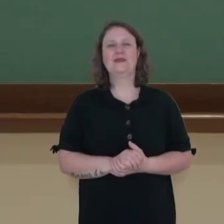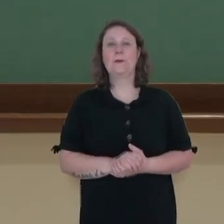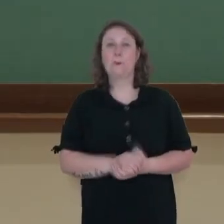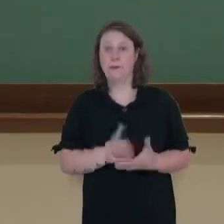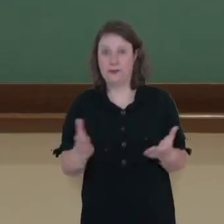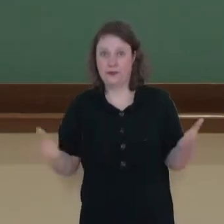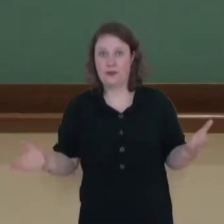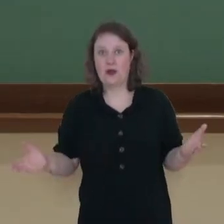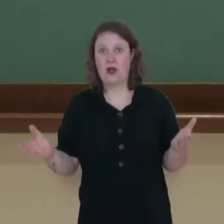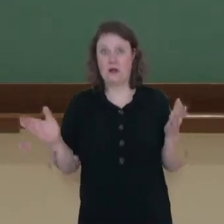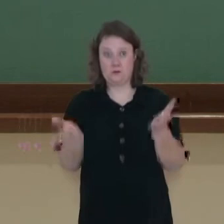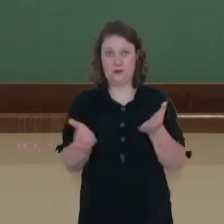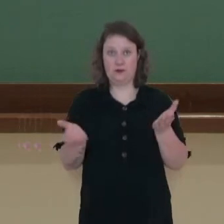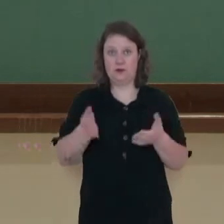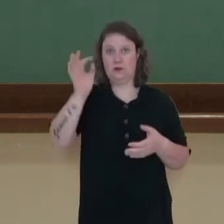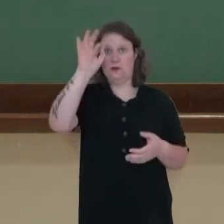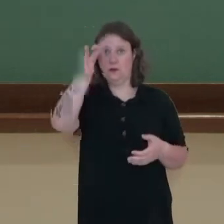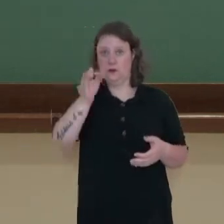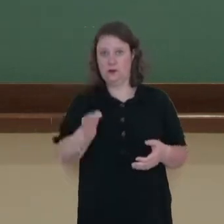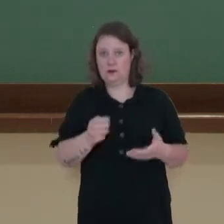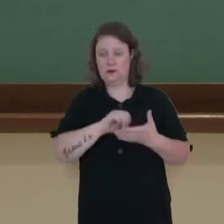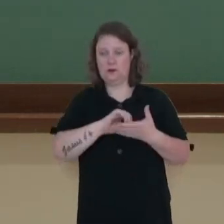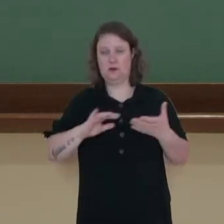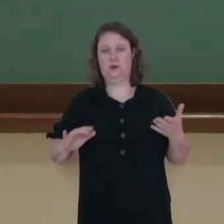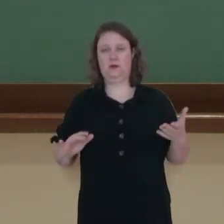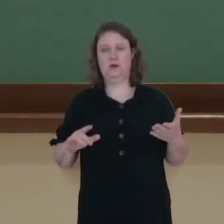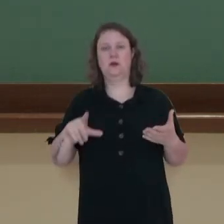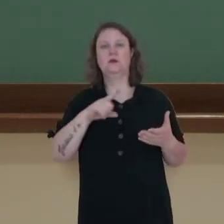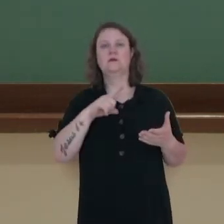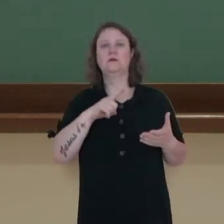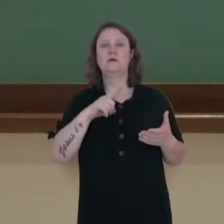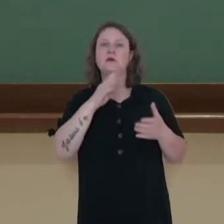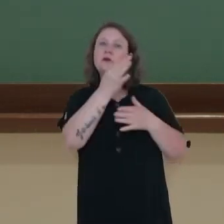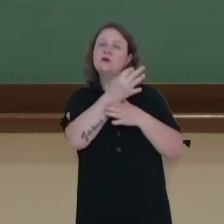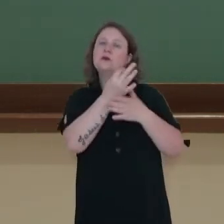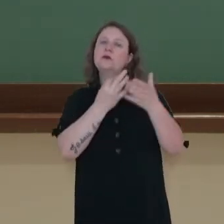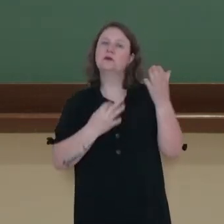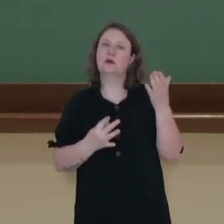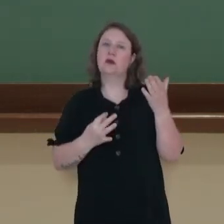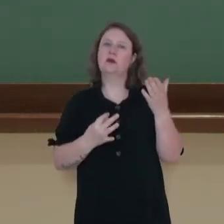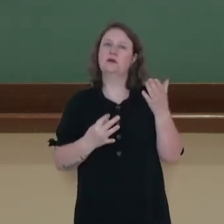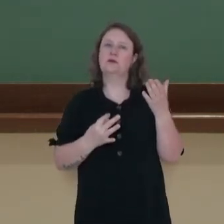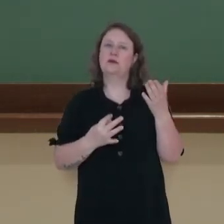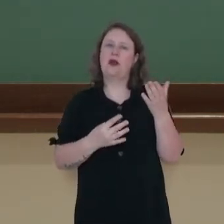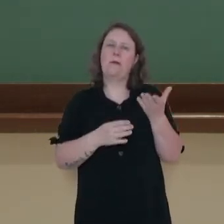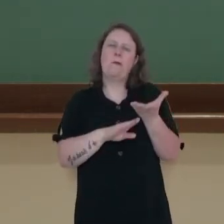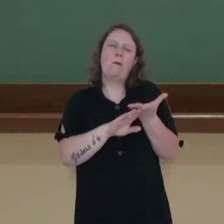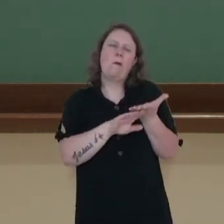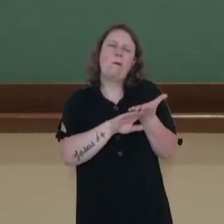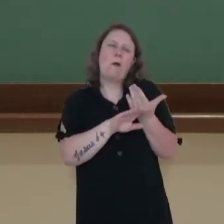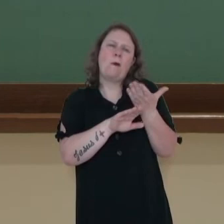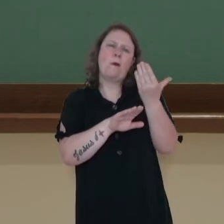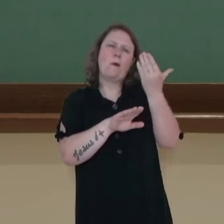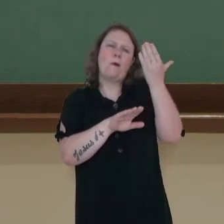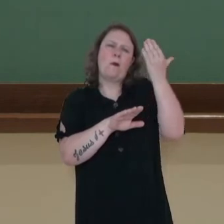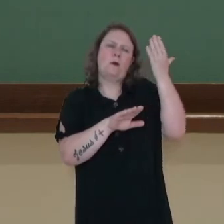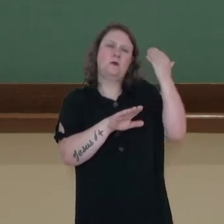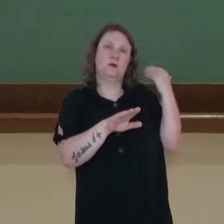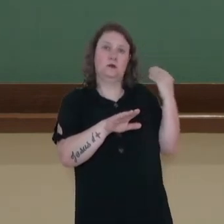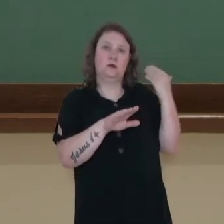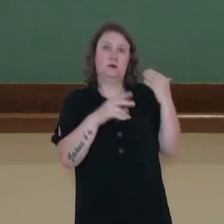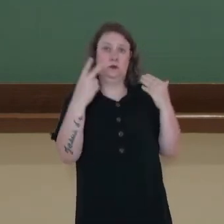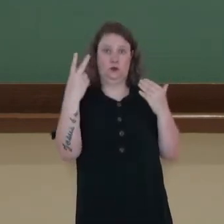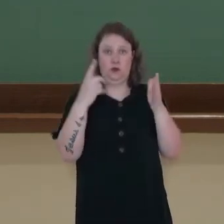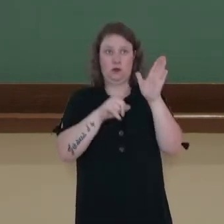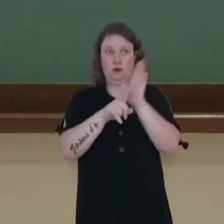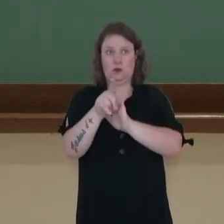Pessoal, vamos corrigir a nossa atividade. Nós temos um texto aqui, o Manifesto Republicano, e nós temos duas